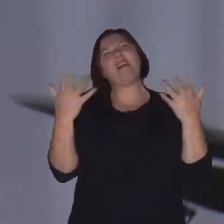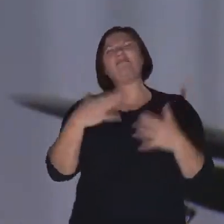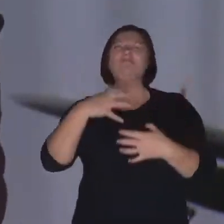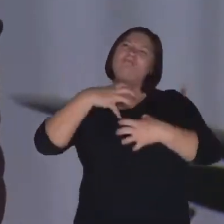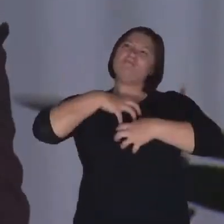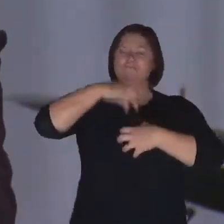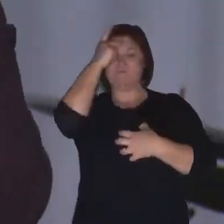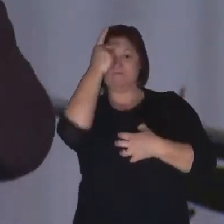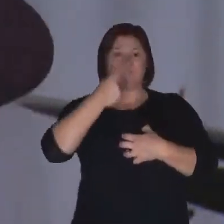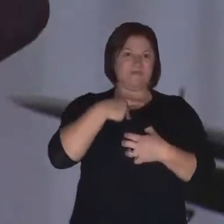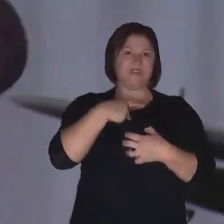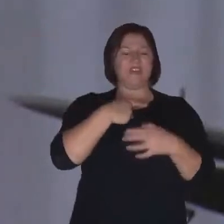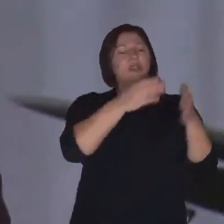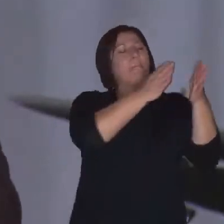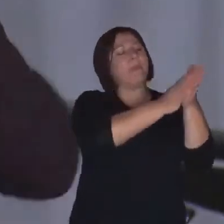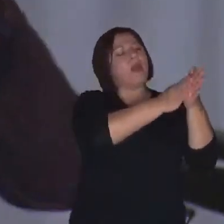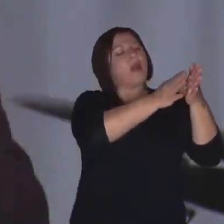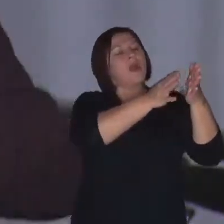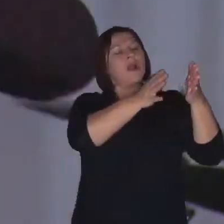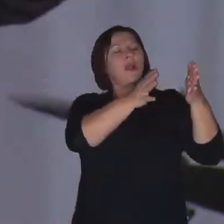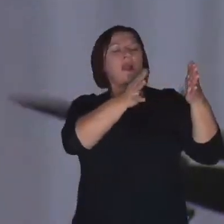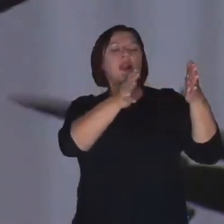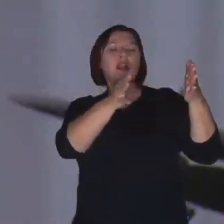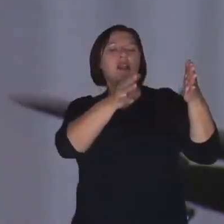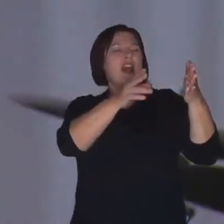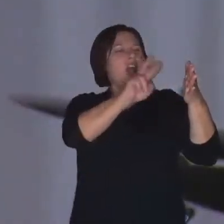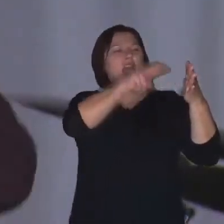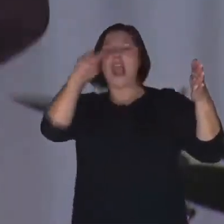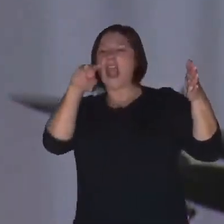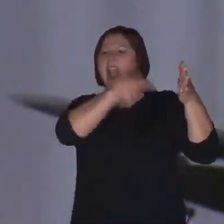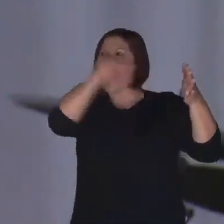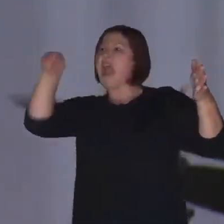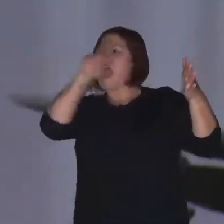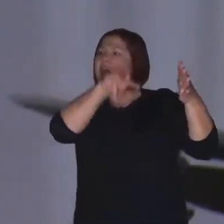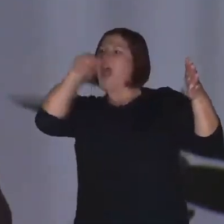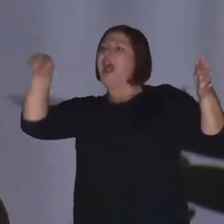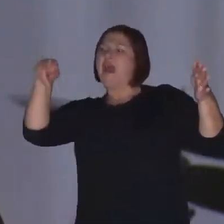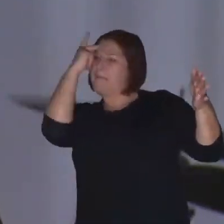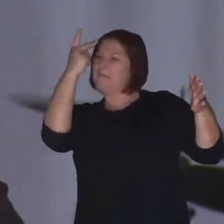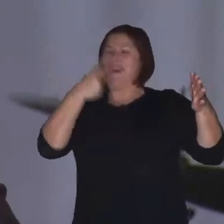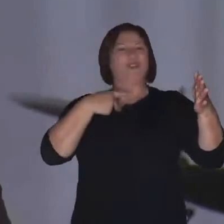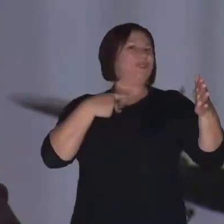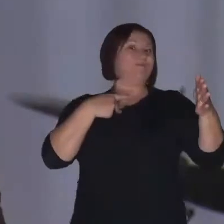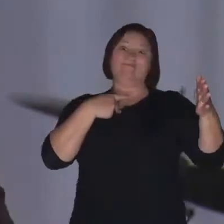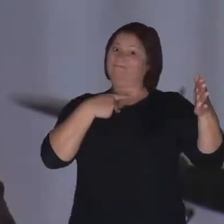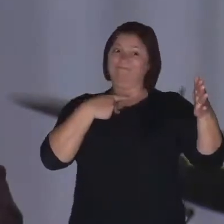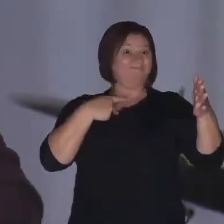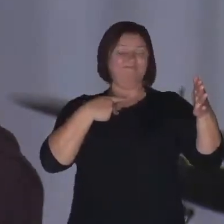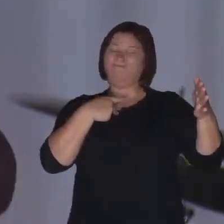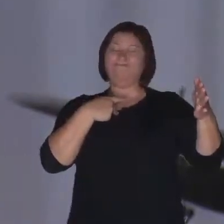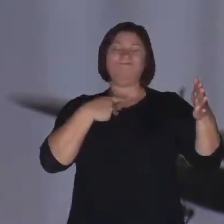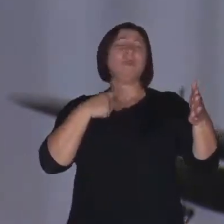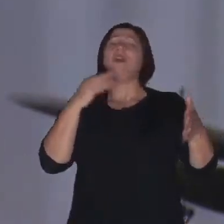momentos devocionais diários tem sido: Pai, me ensine tudo o que eu preciso aprender nesse tempo.